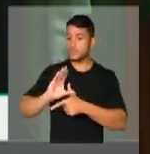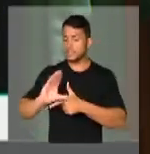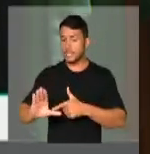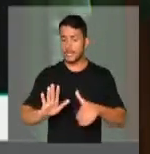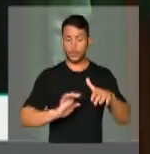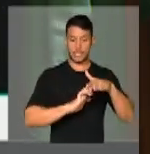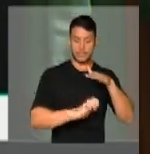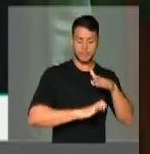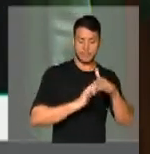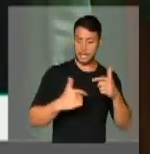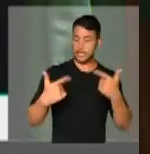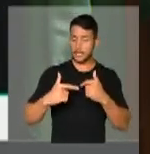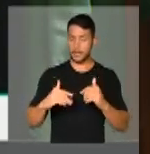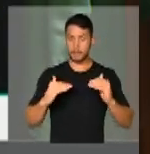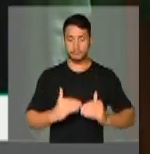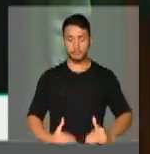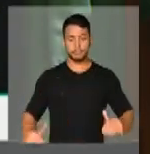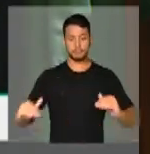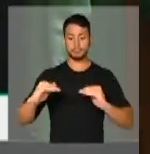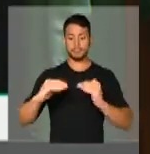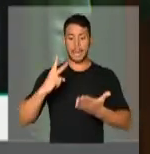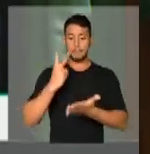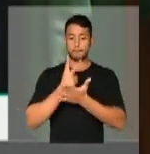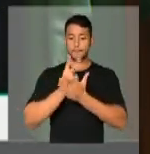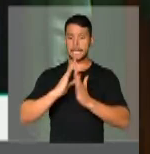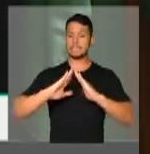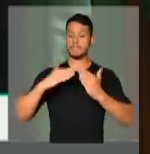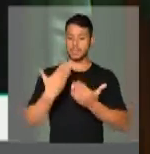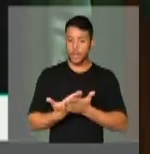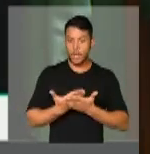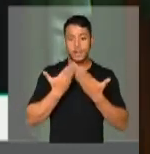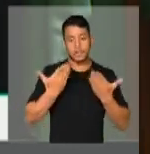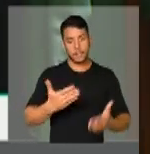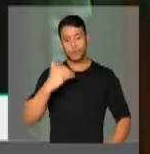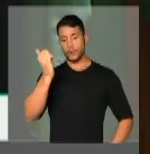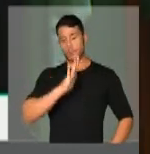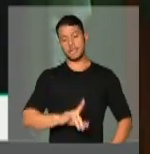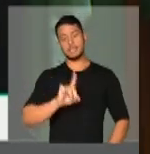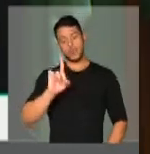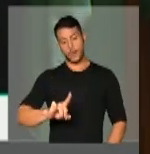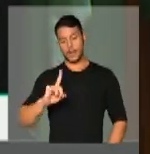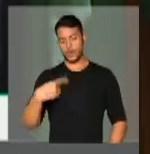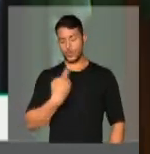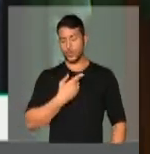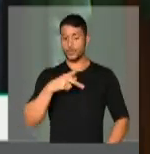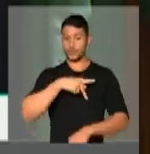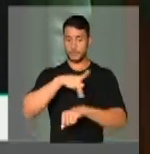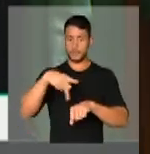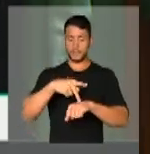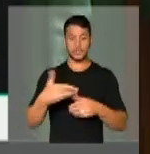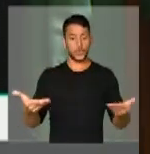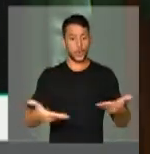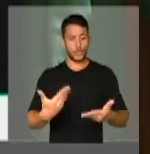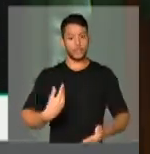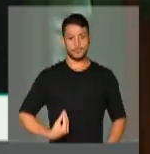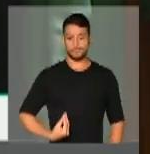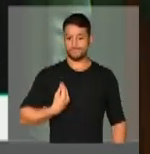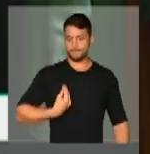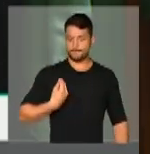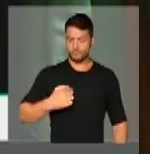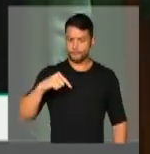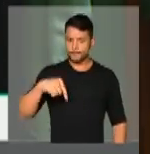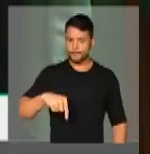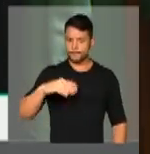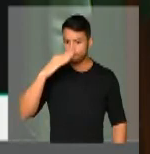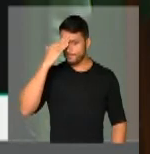do trabalhador estudarem na mesma escola, nesse dia o Brasil será o país que queremos. Hoje eu estou aqui com a